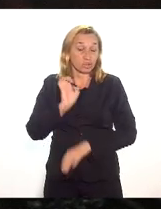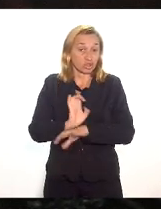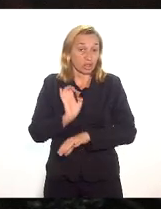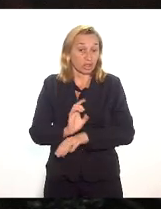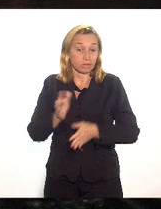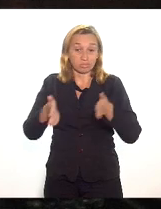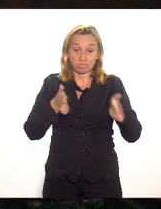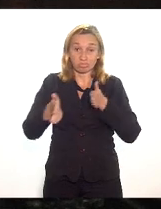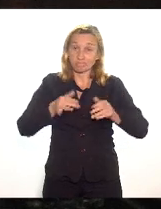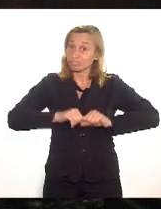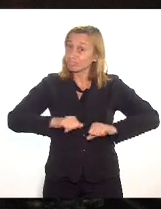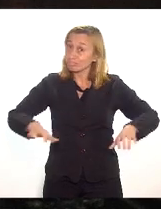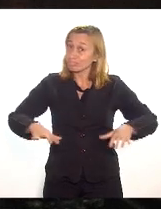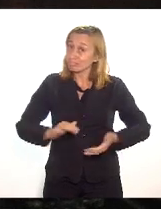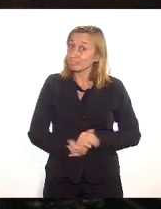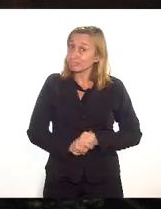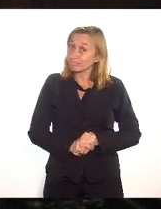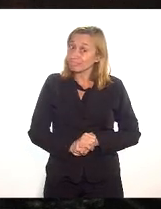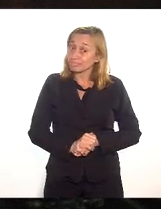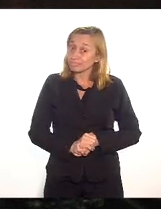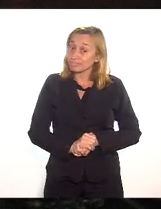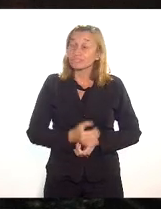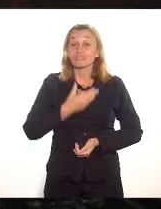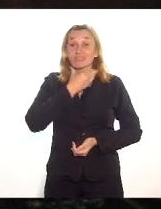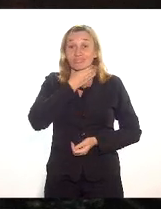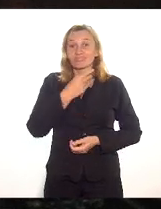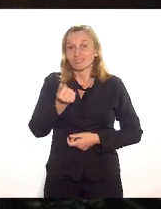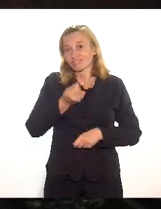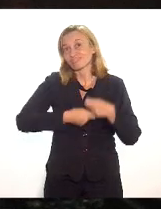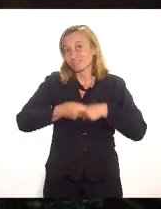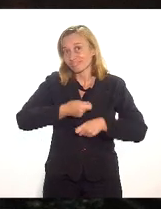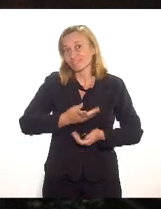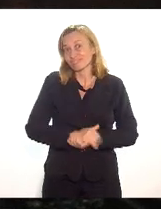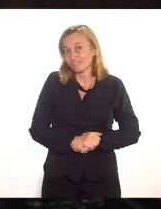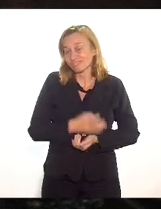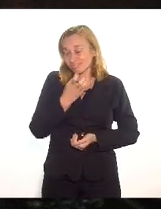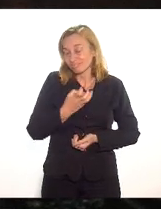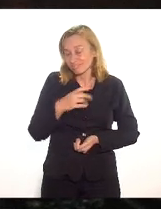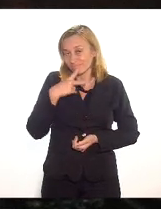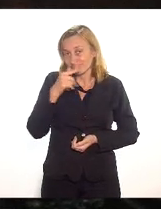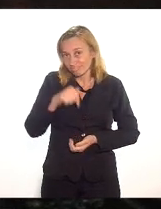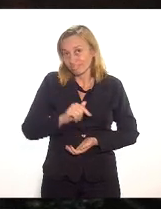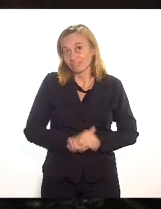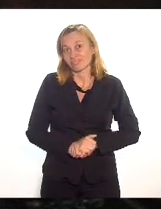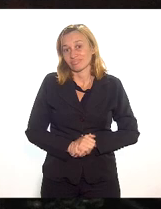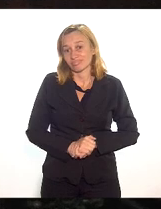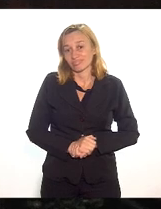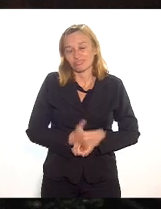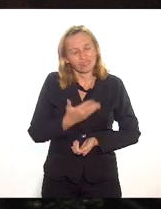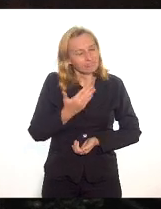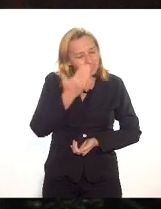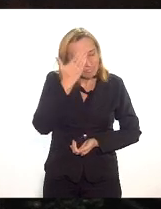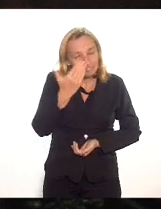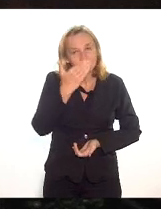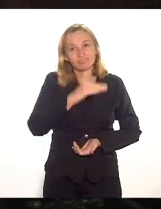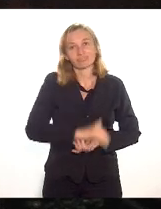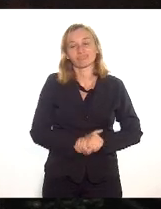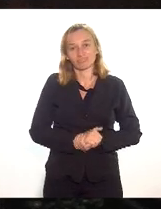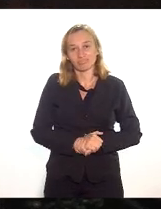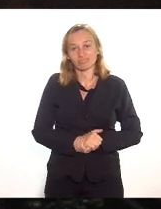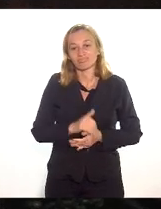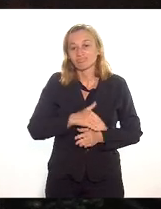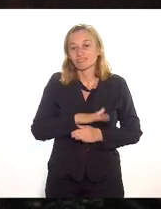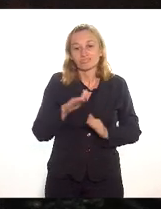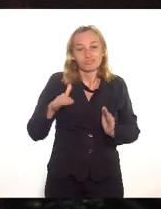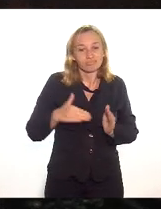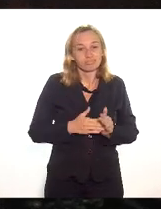momento de pandemia, num momento de crise econômica. E eu quero deixar aqui o meu agradecimento a